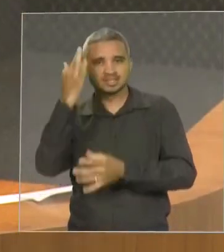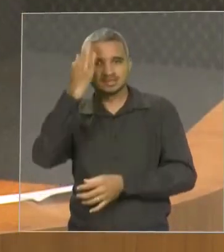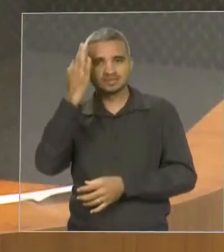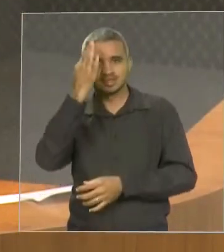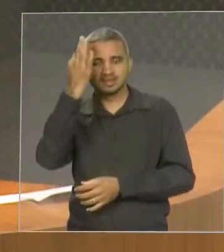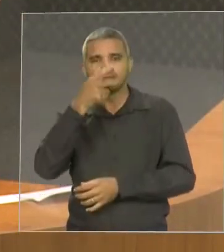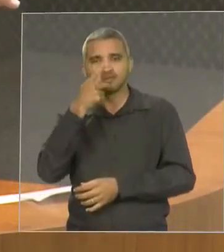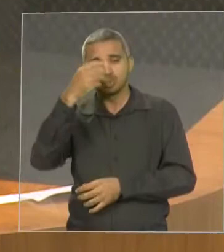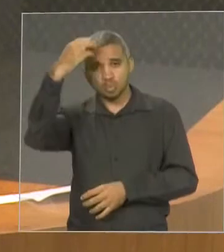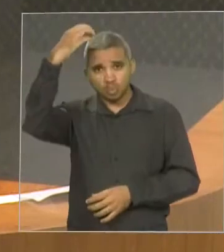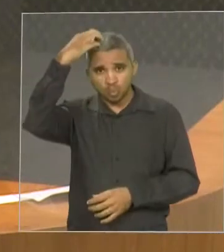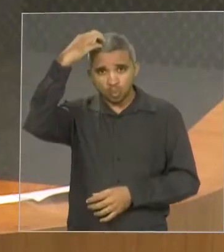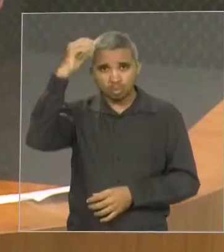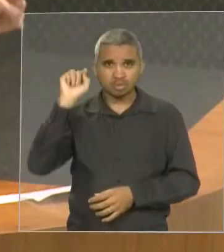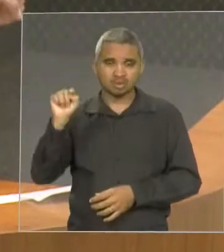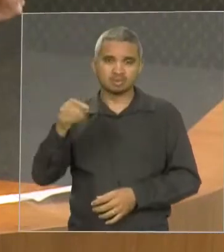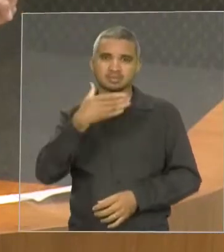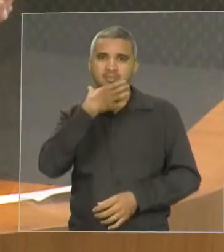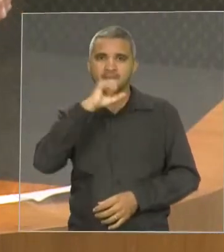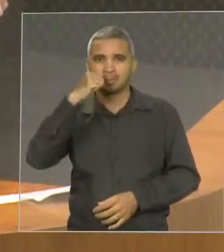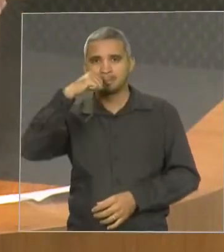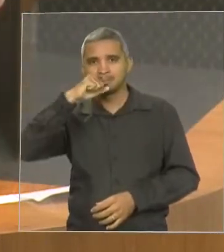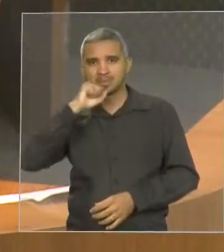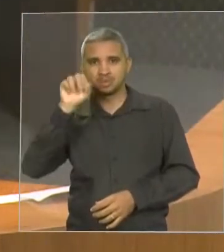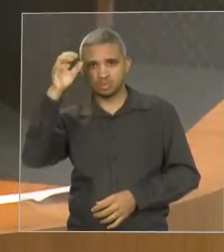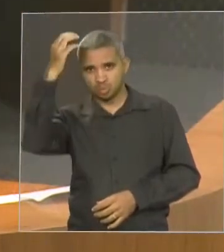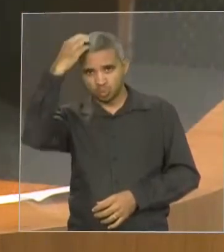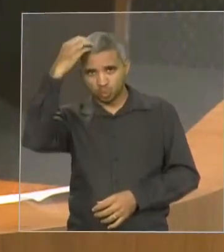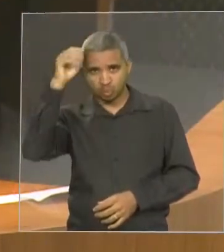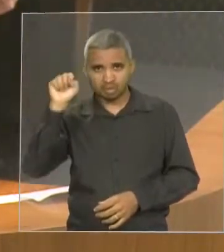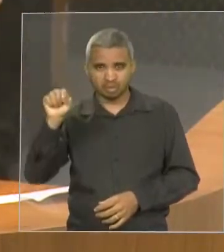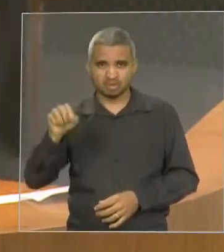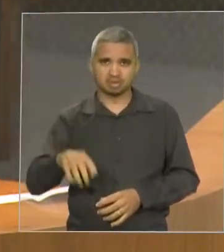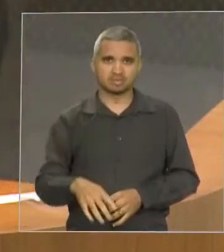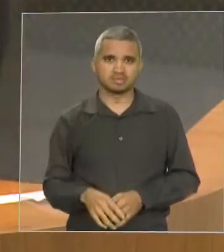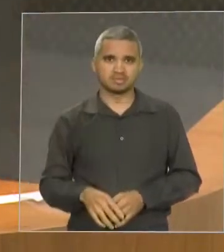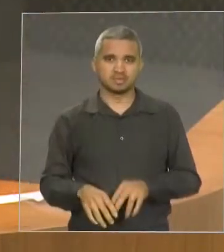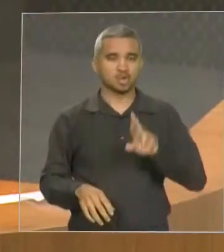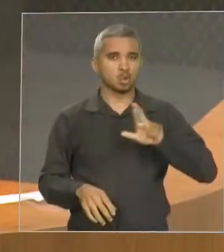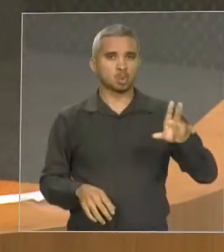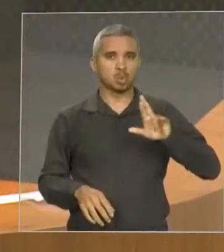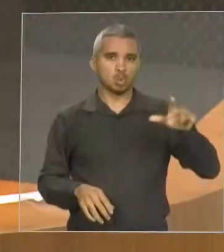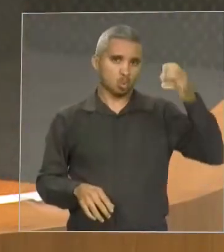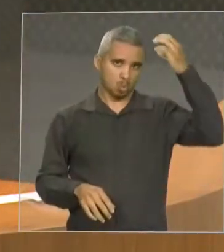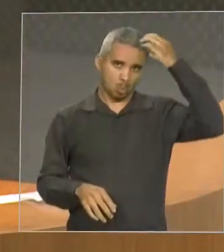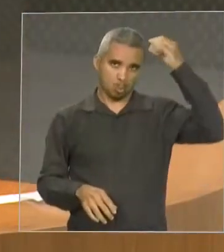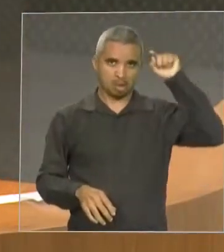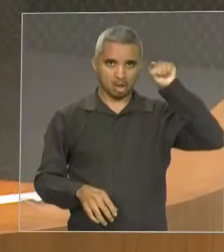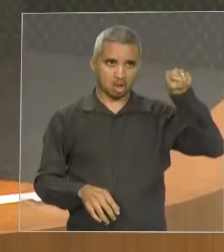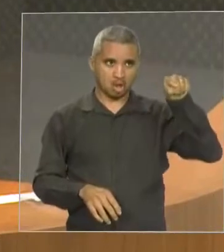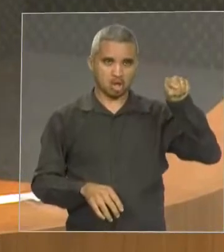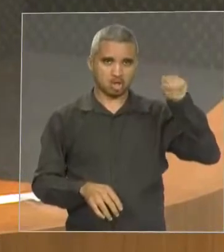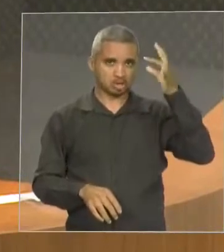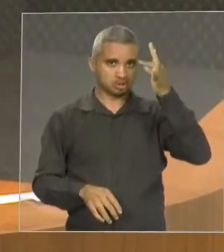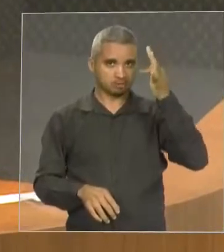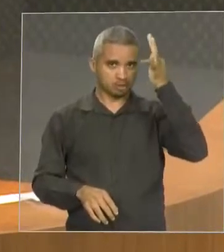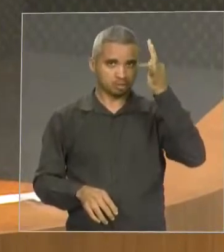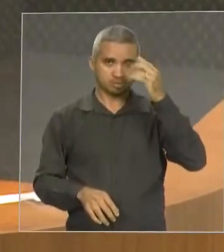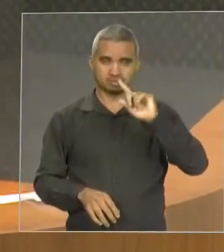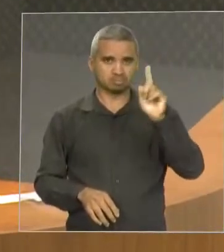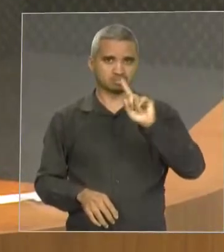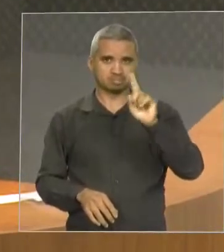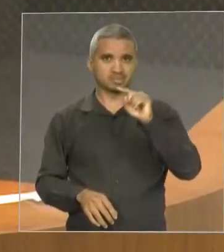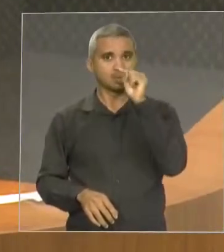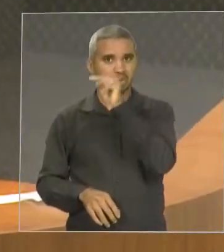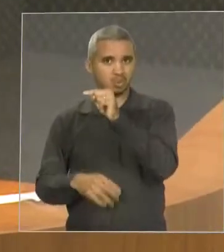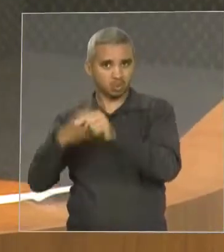então aquela porcaria, a culpa é dos pais. Não é dele, que não ofertou uma escola decente para as